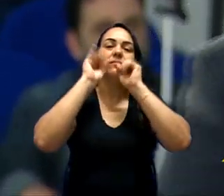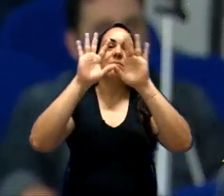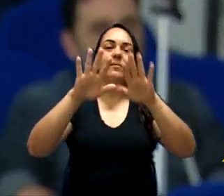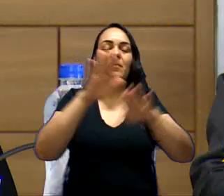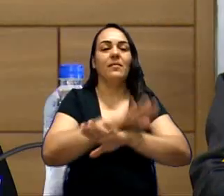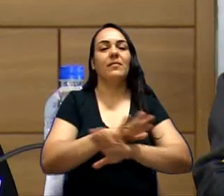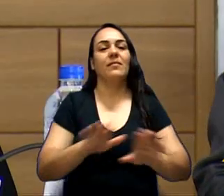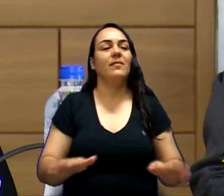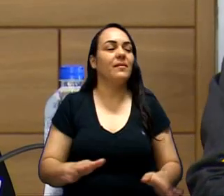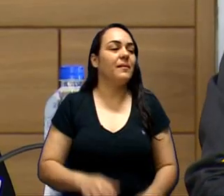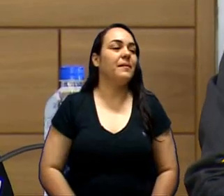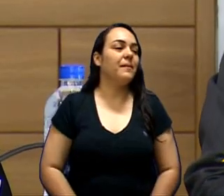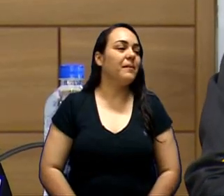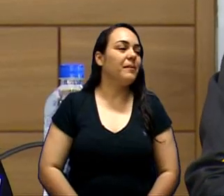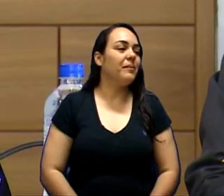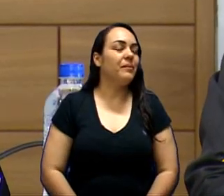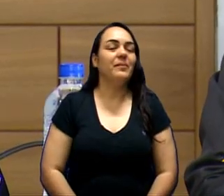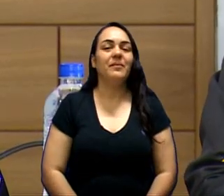Vitor Alexandre.